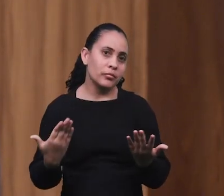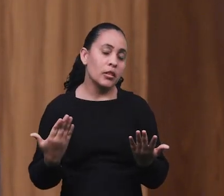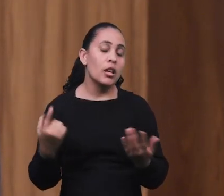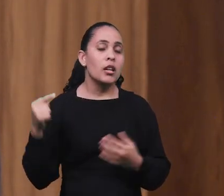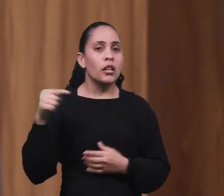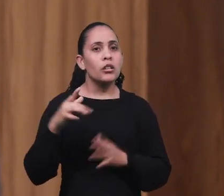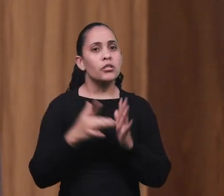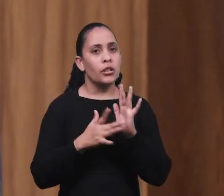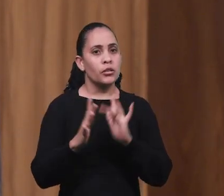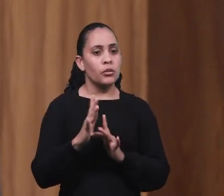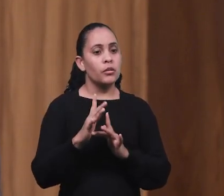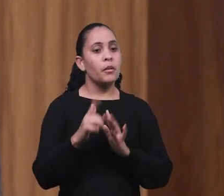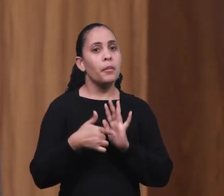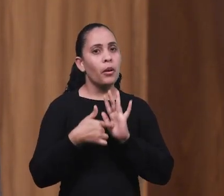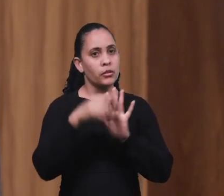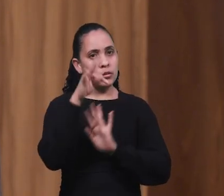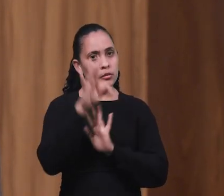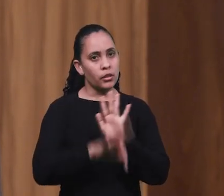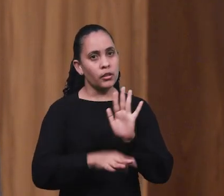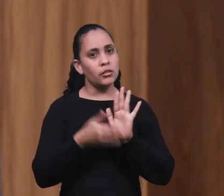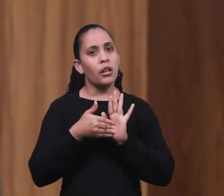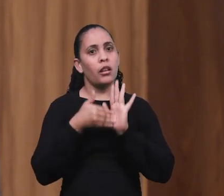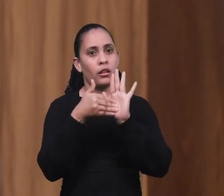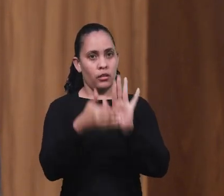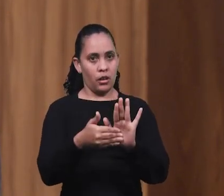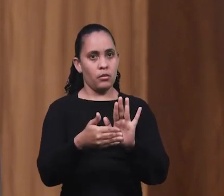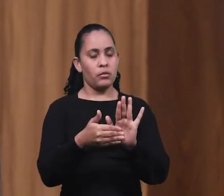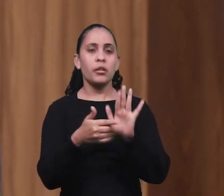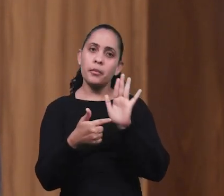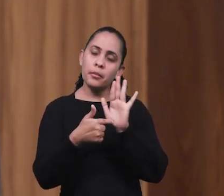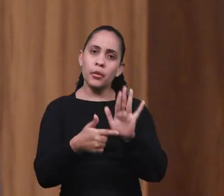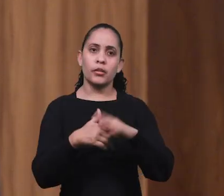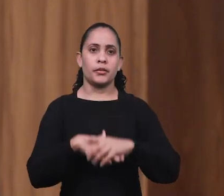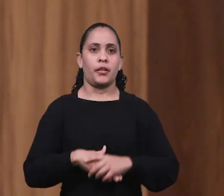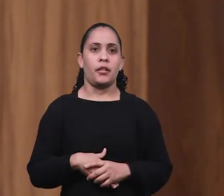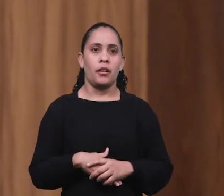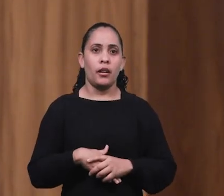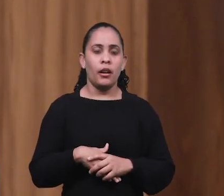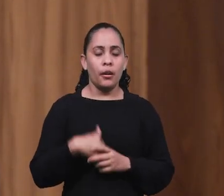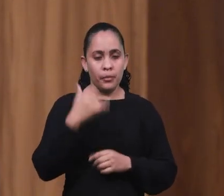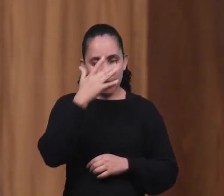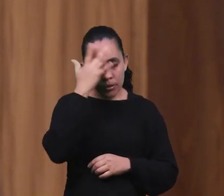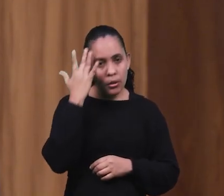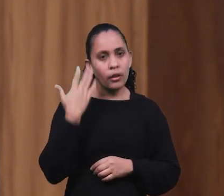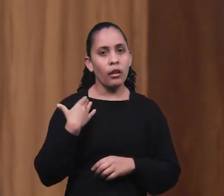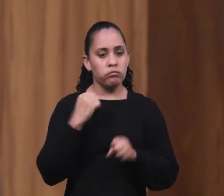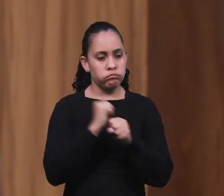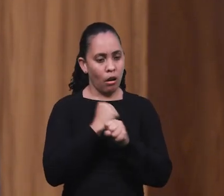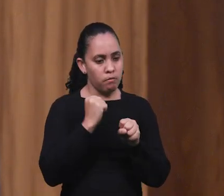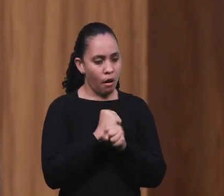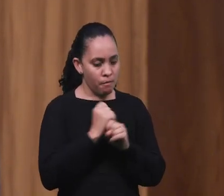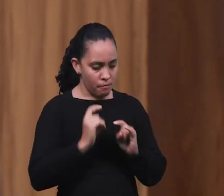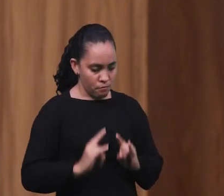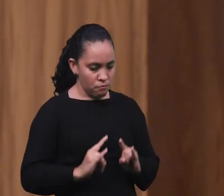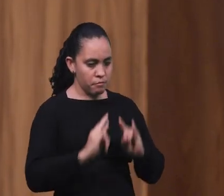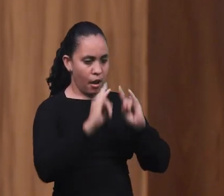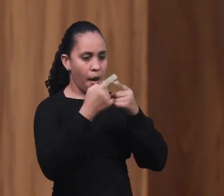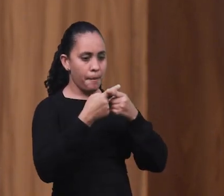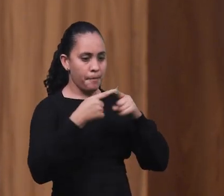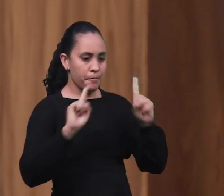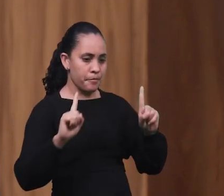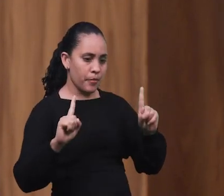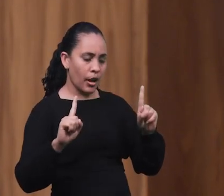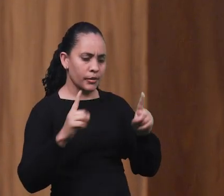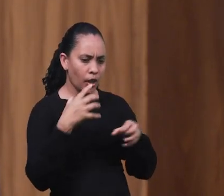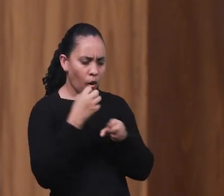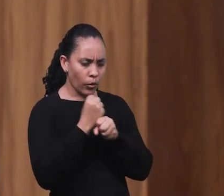aqui Jesus, no texto que o pastor João leu, ele fala sobre isso. Alguém que quer edificar uma torre e não se assenta